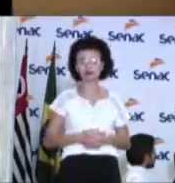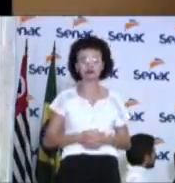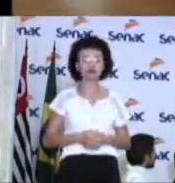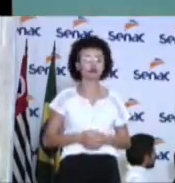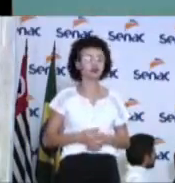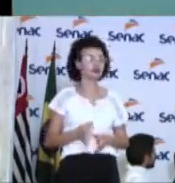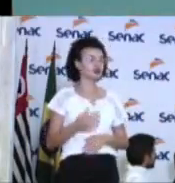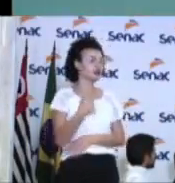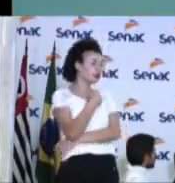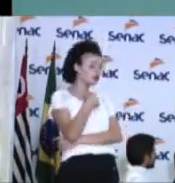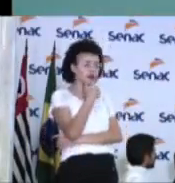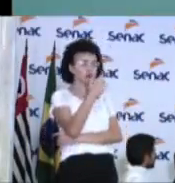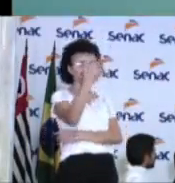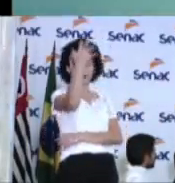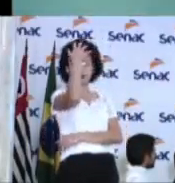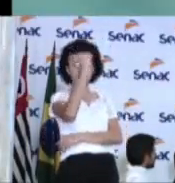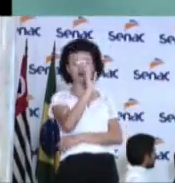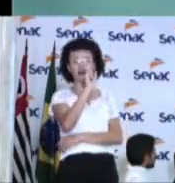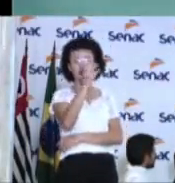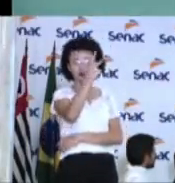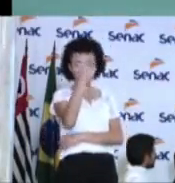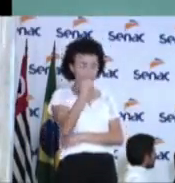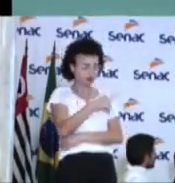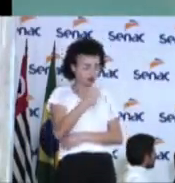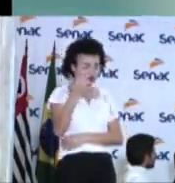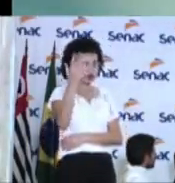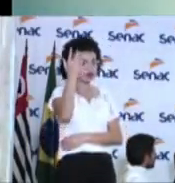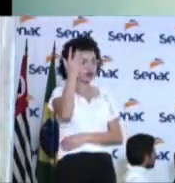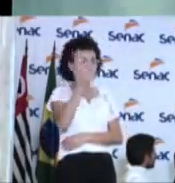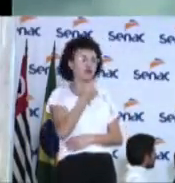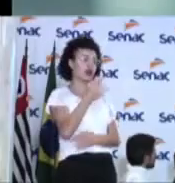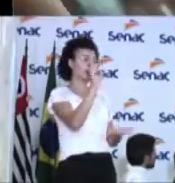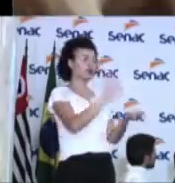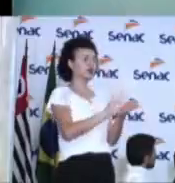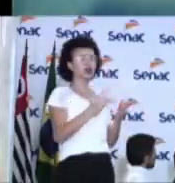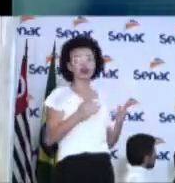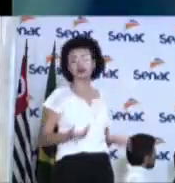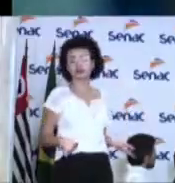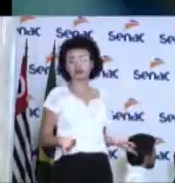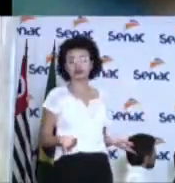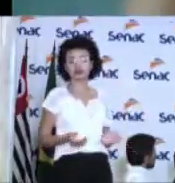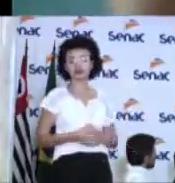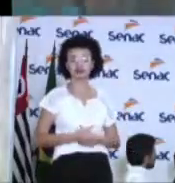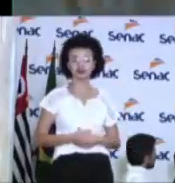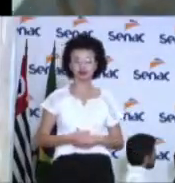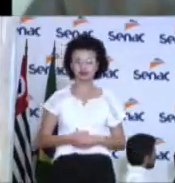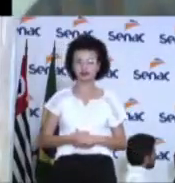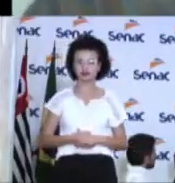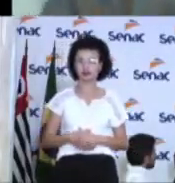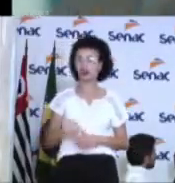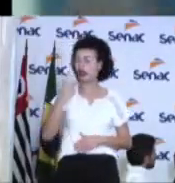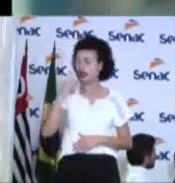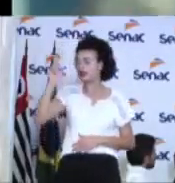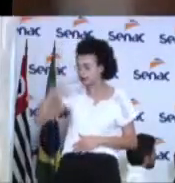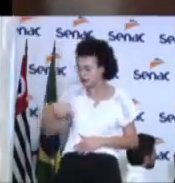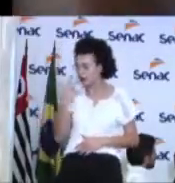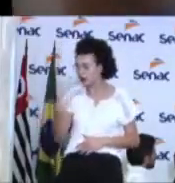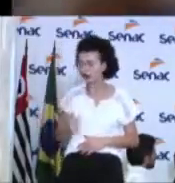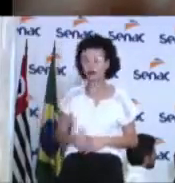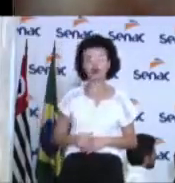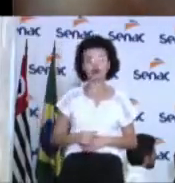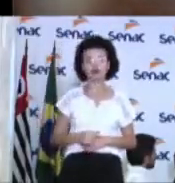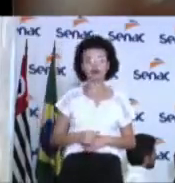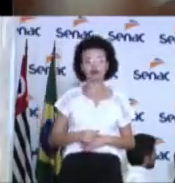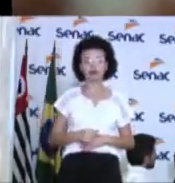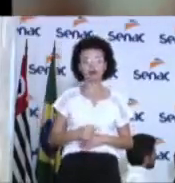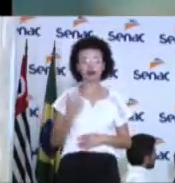Eu não tenho culpa se as pessoas não têm maturidade para ouvir a verdade. Ah, olha aqui, ó. Vamos criar